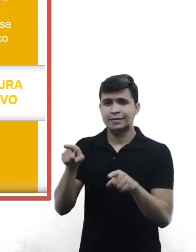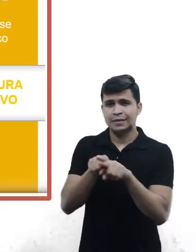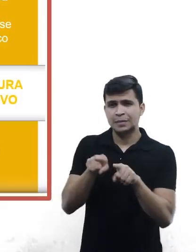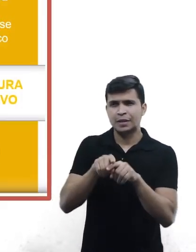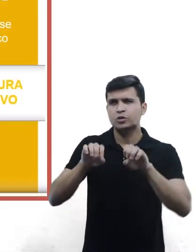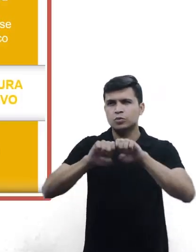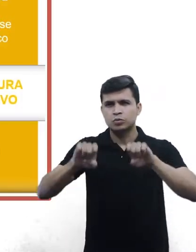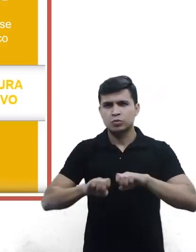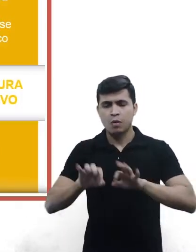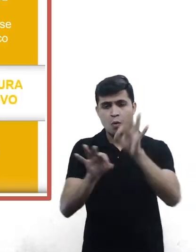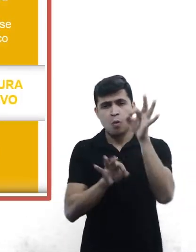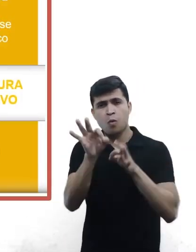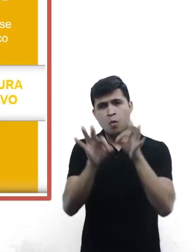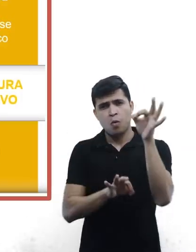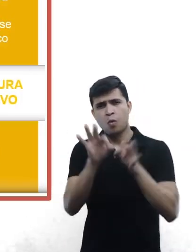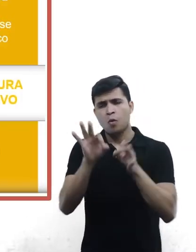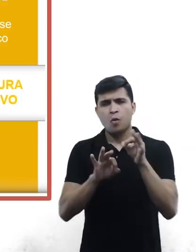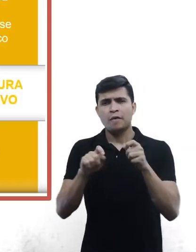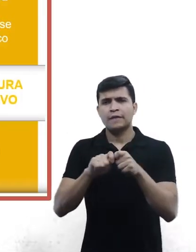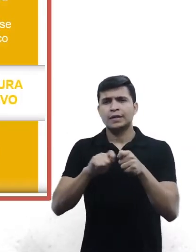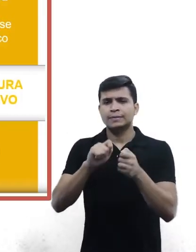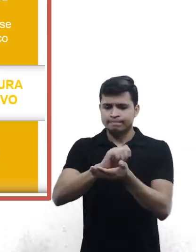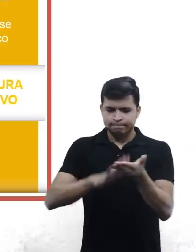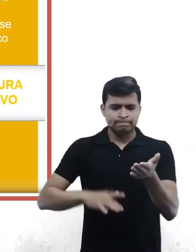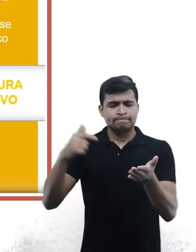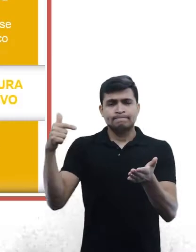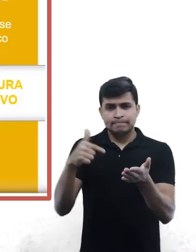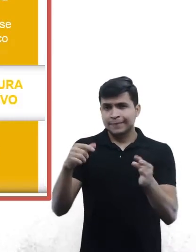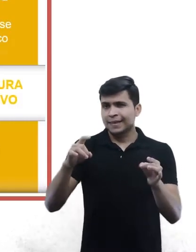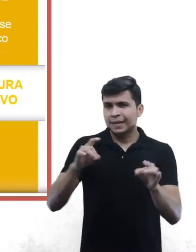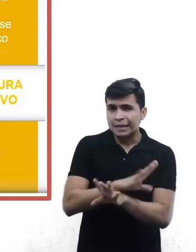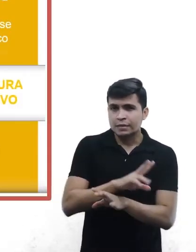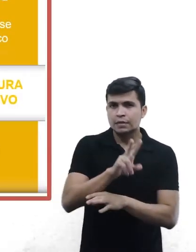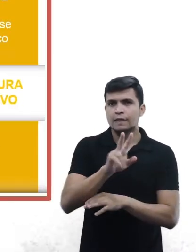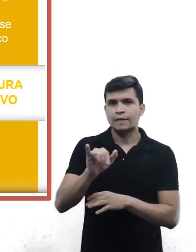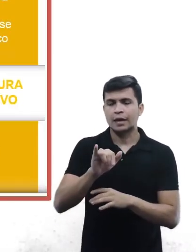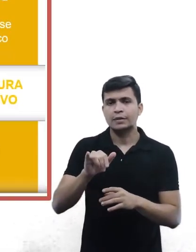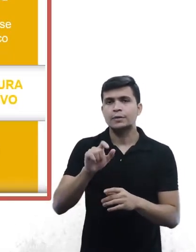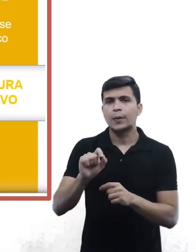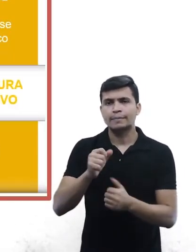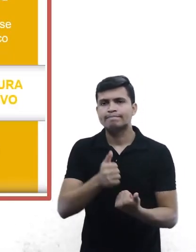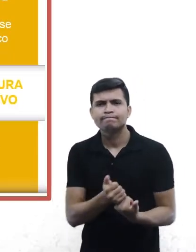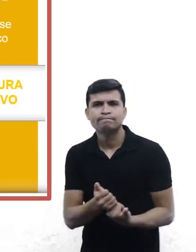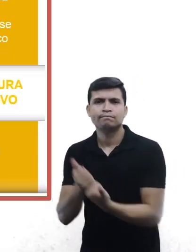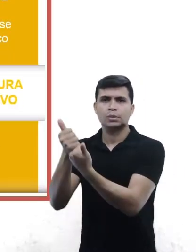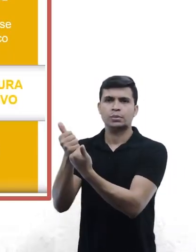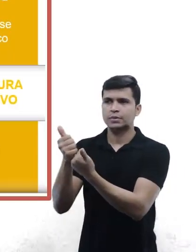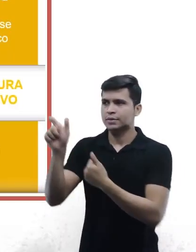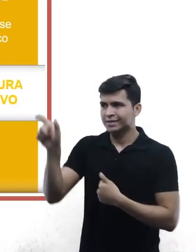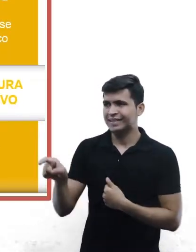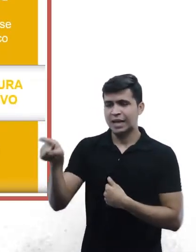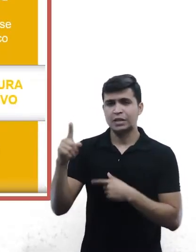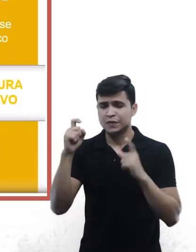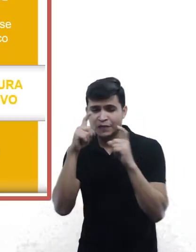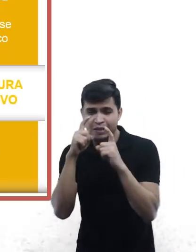atividades, bem como uma estrutura na organização e no cumprimento de tarefas, poderão potencializar a superação